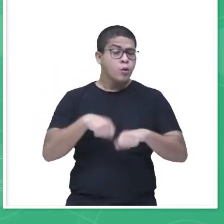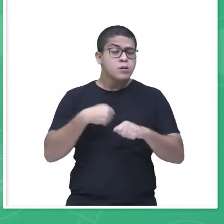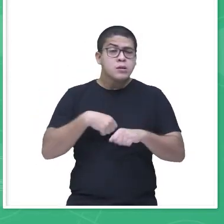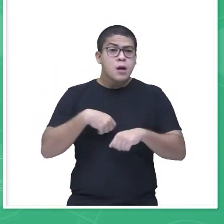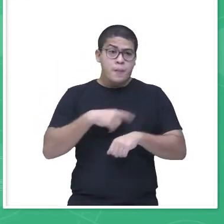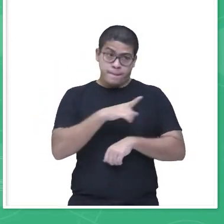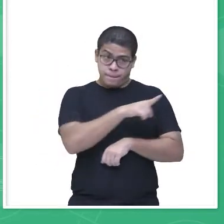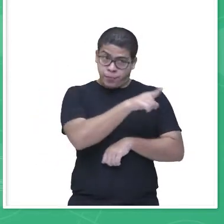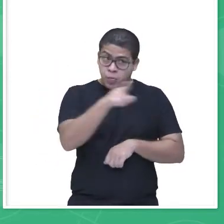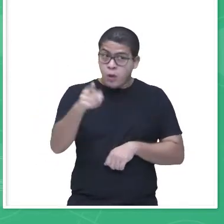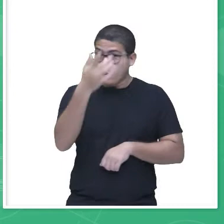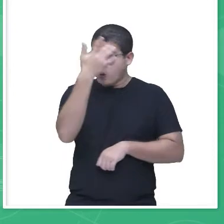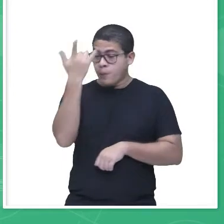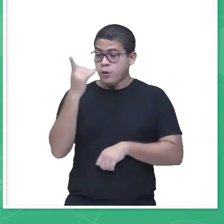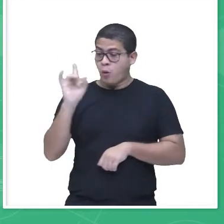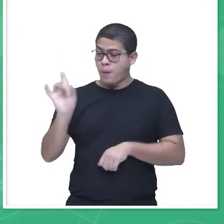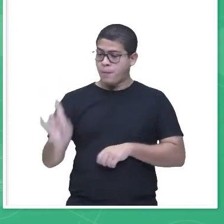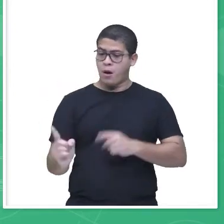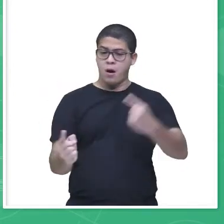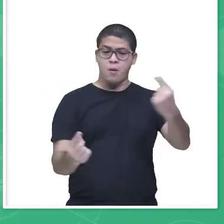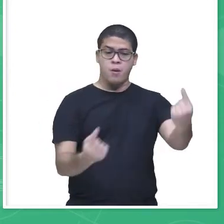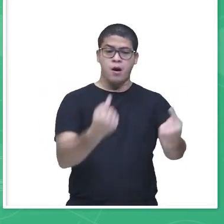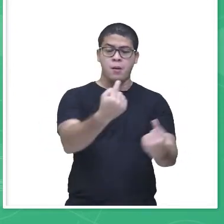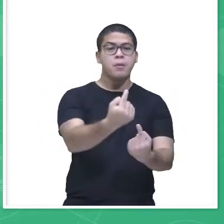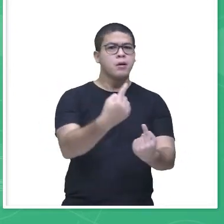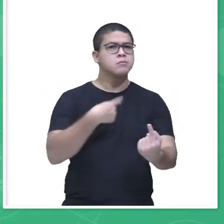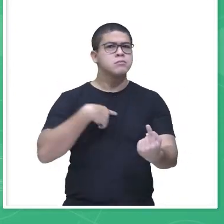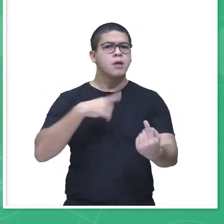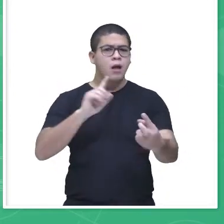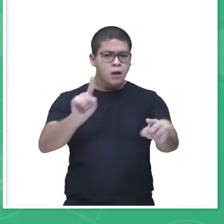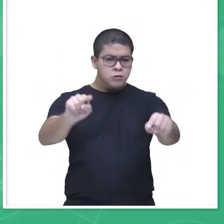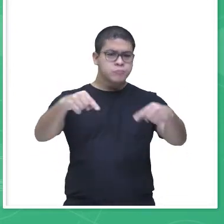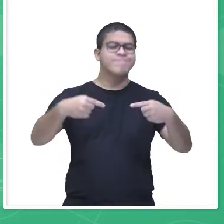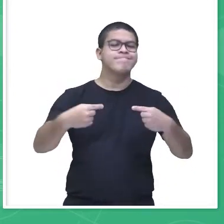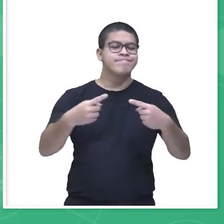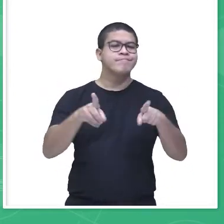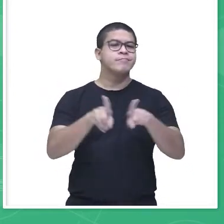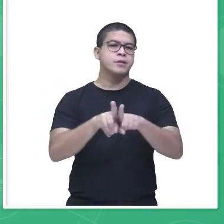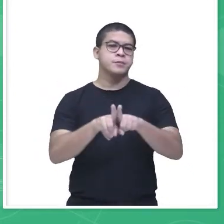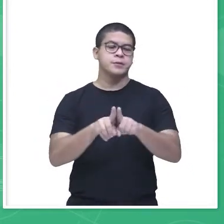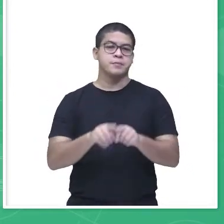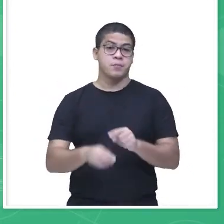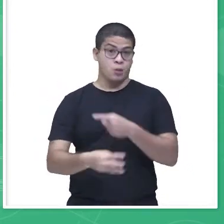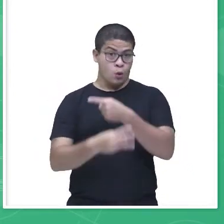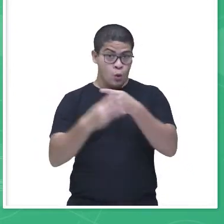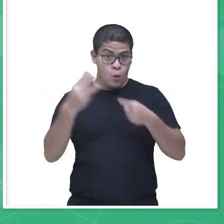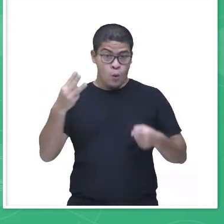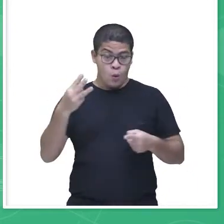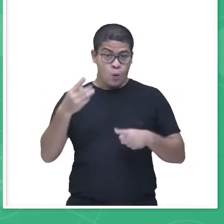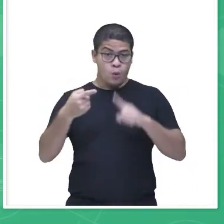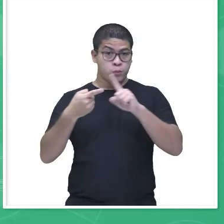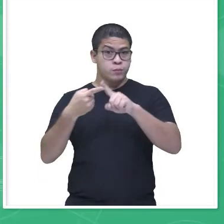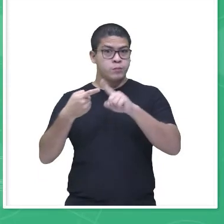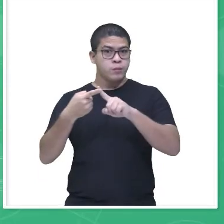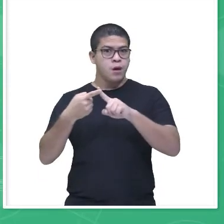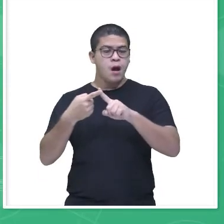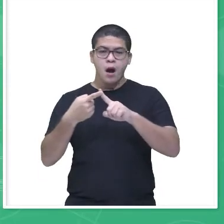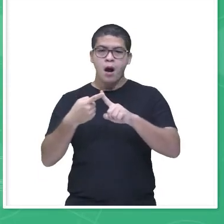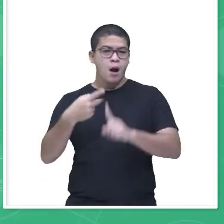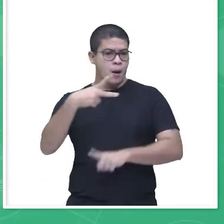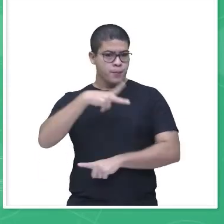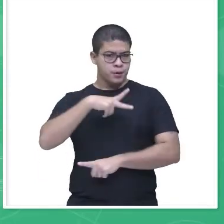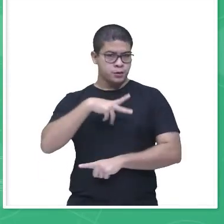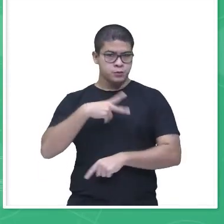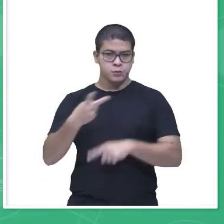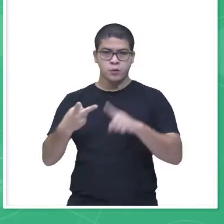influenciando uns aos outros. Então vamos ver três aspectos da higiene, que são a higiene pessoal, a